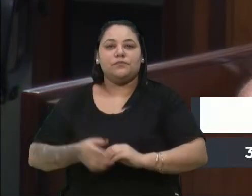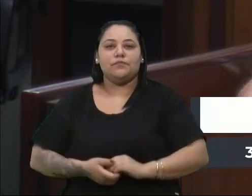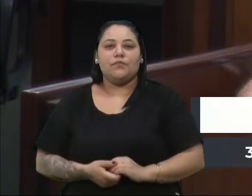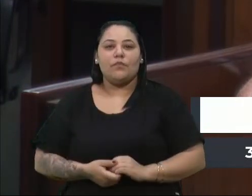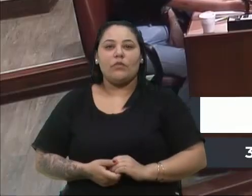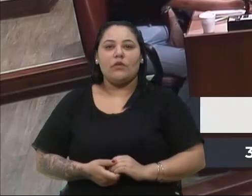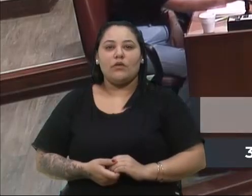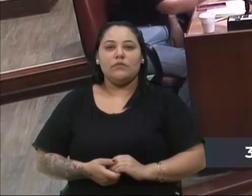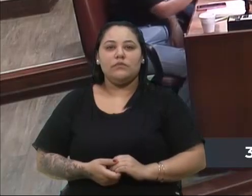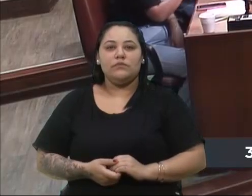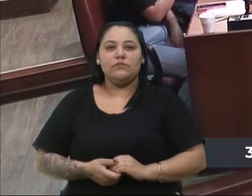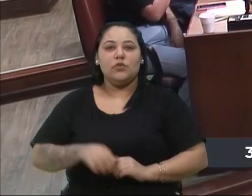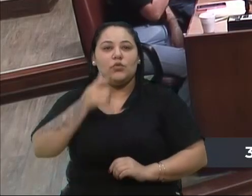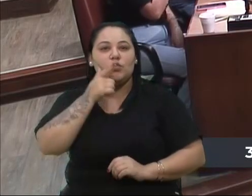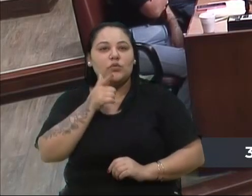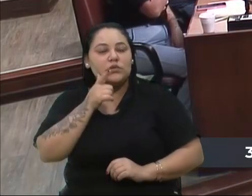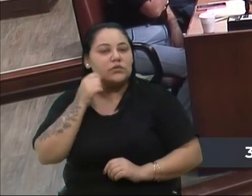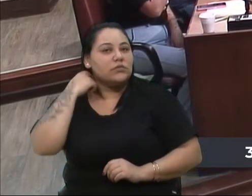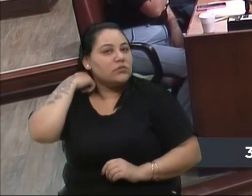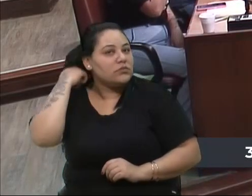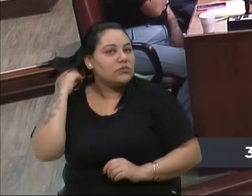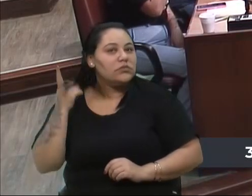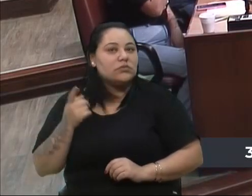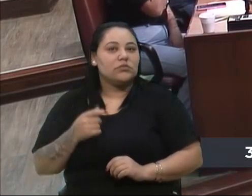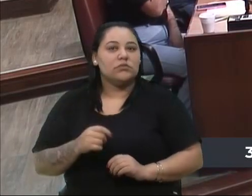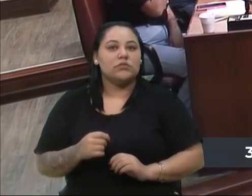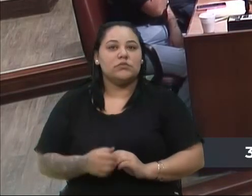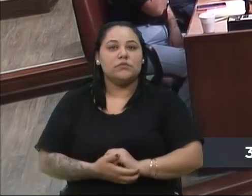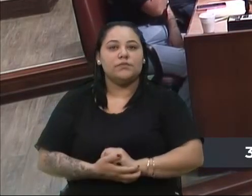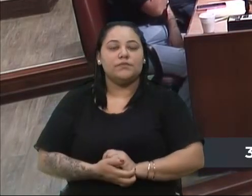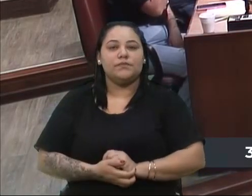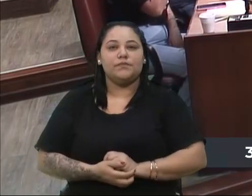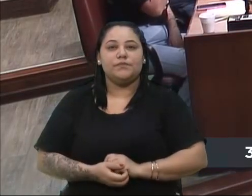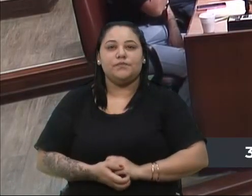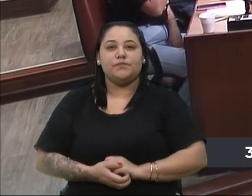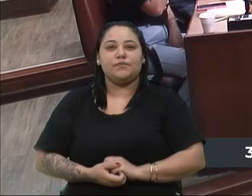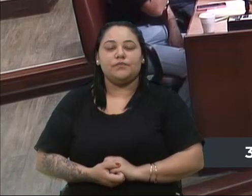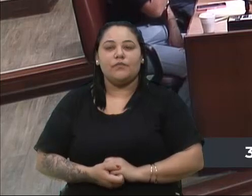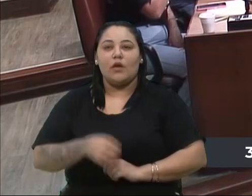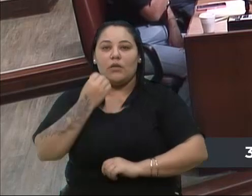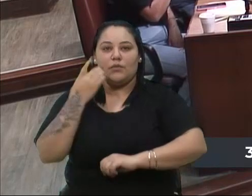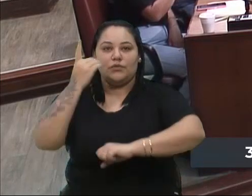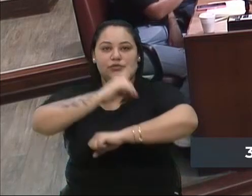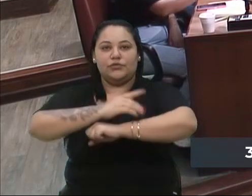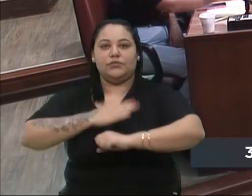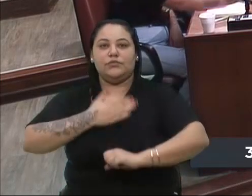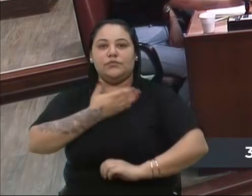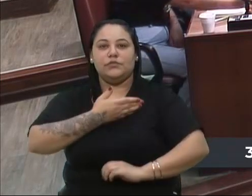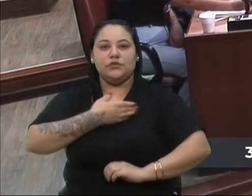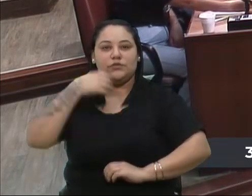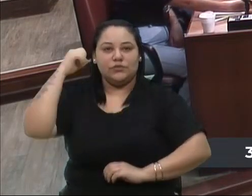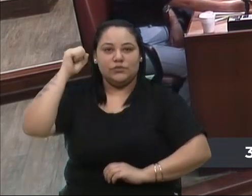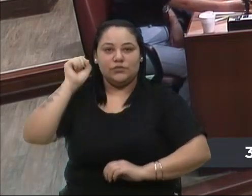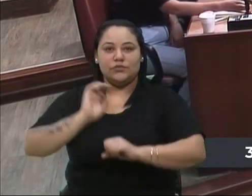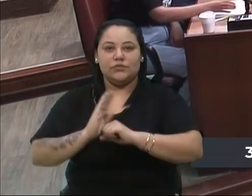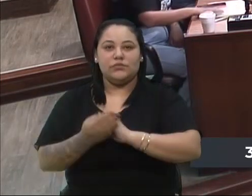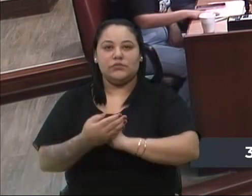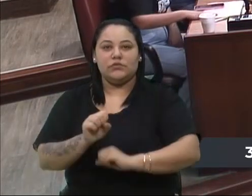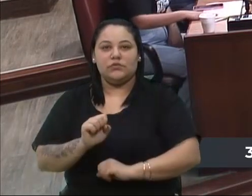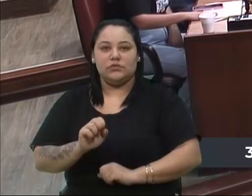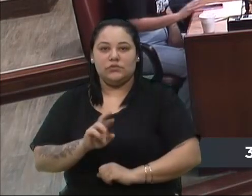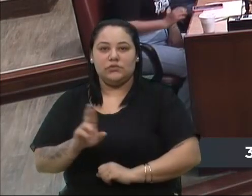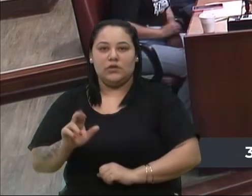Obrigado, vereador. Bom dia, meu amigo Clóvis Xuxa, do bairro Serrano. Acho que o senhor traz um tema